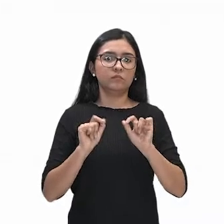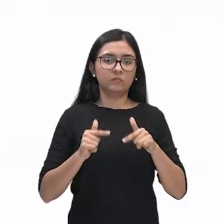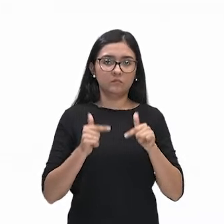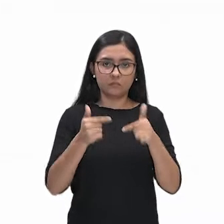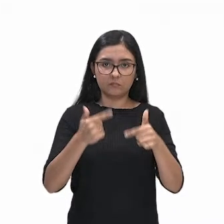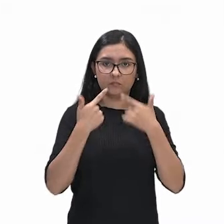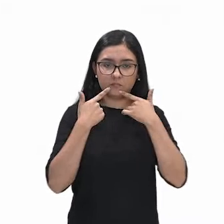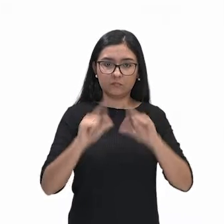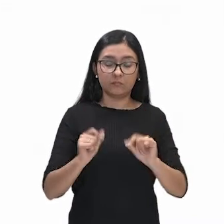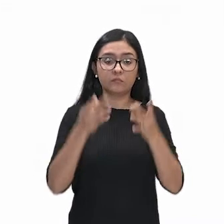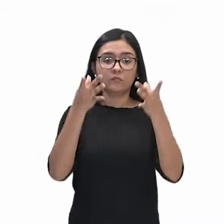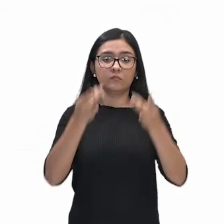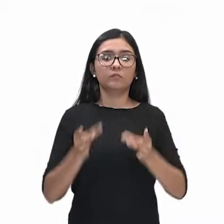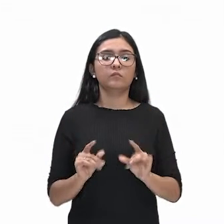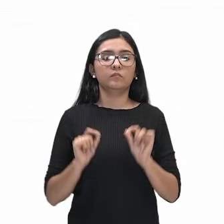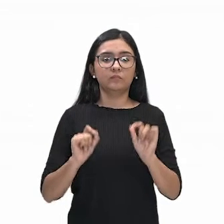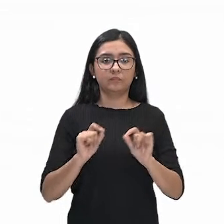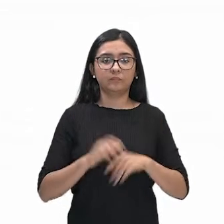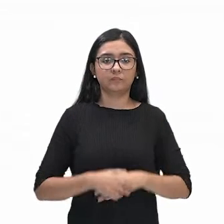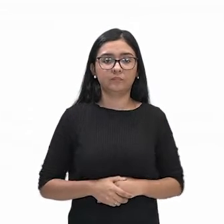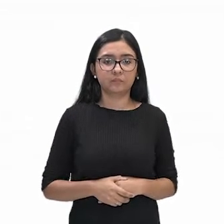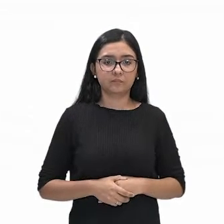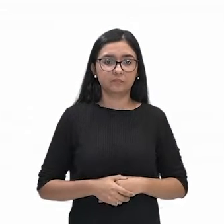o detalhamento,